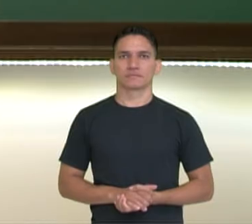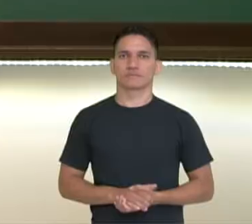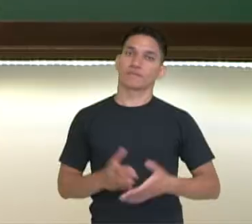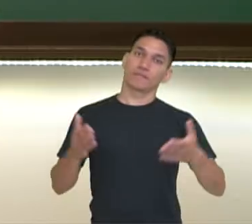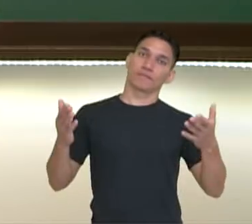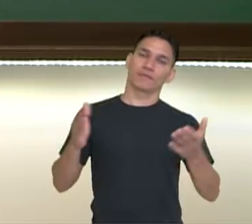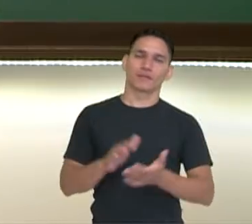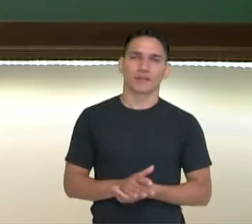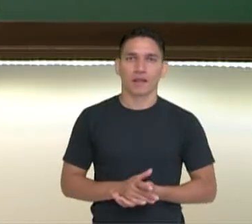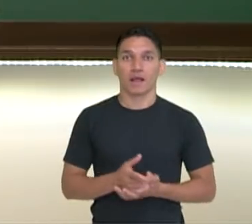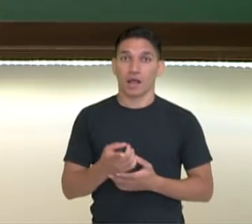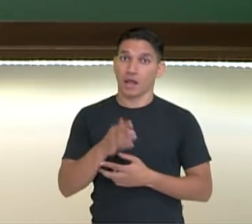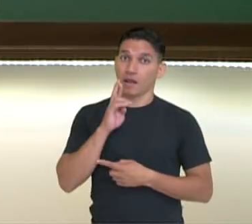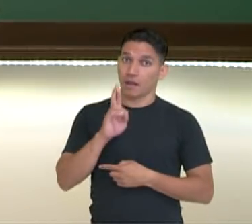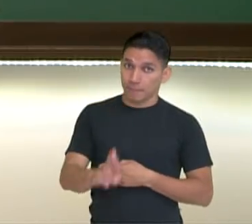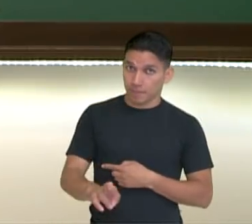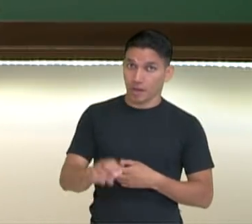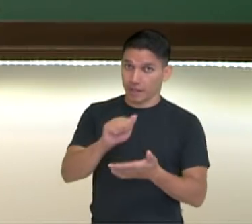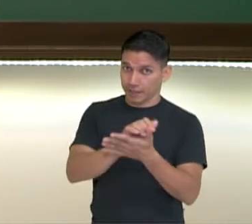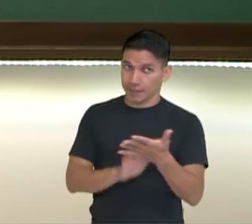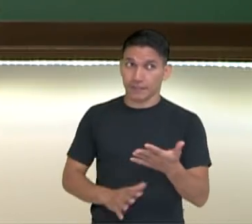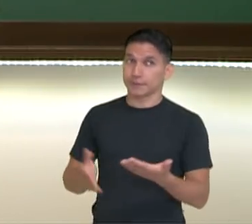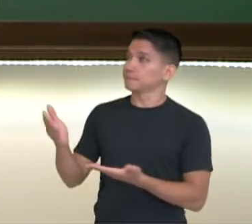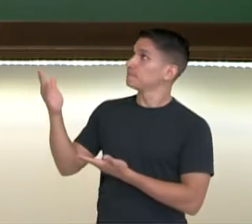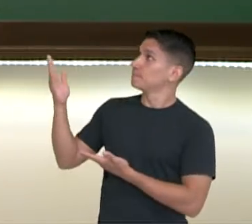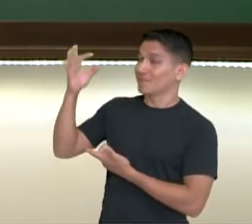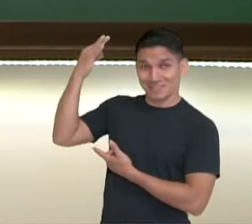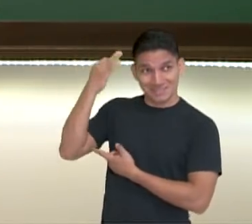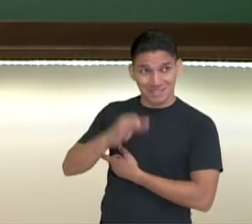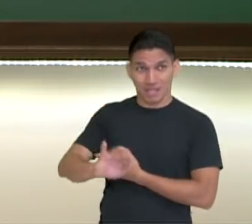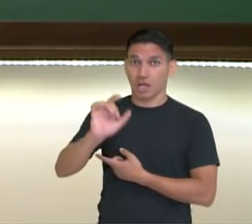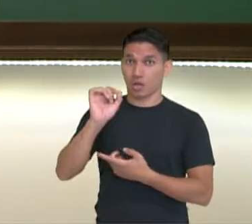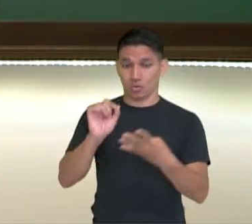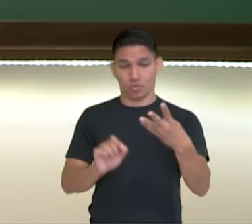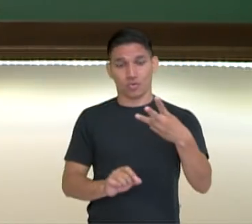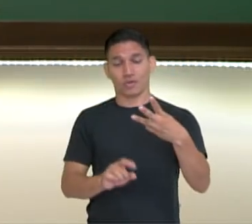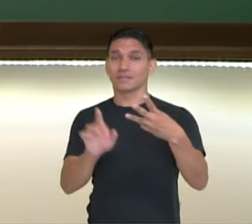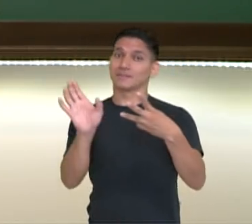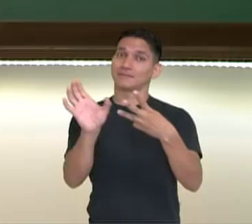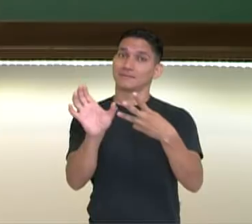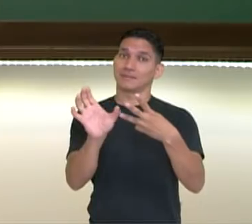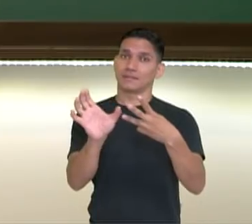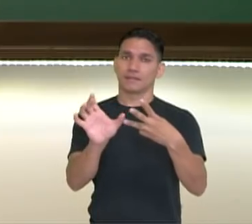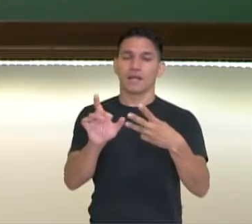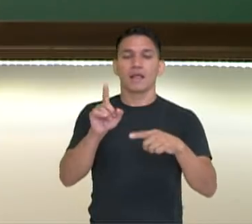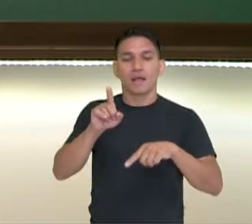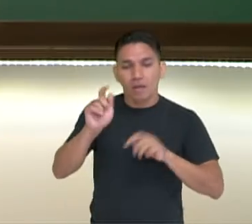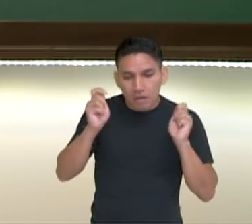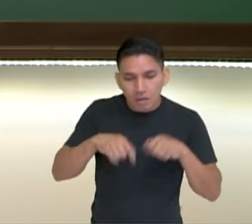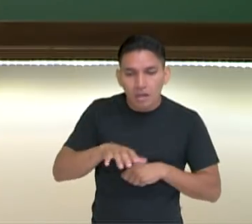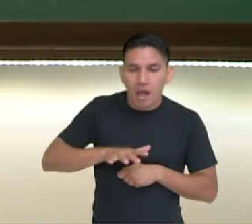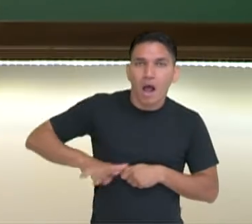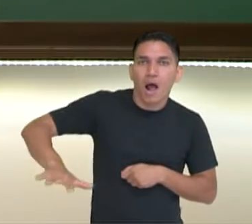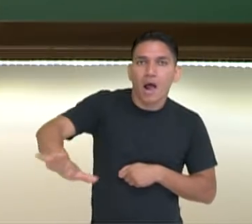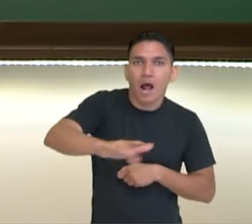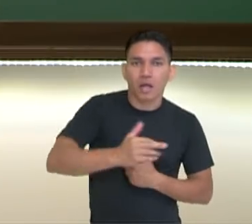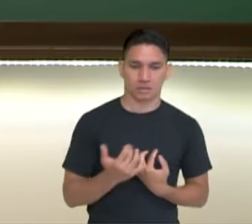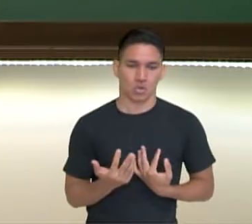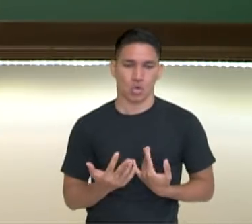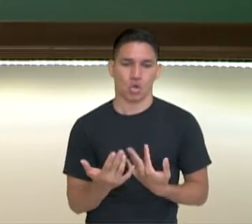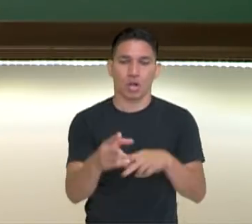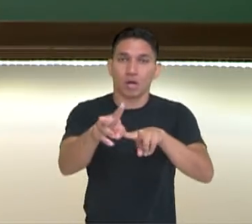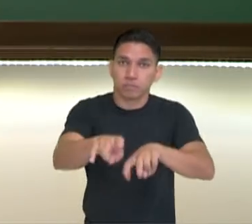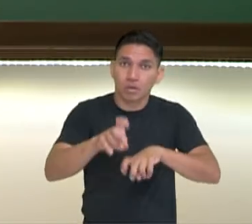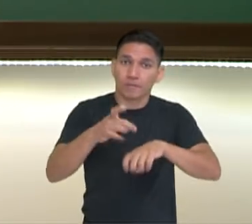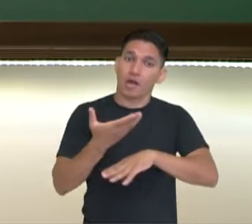Então, alunos, responderam o exercício? Alternativa correta, letra C, possuir uma área agricultável extensa, favorecida pelo